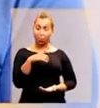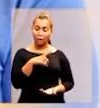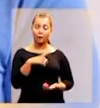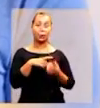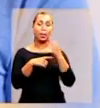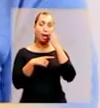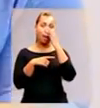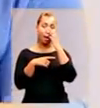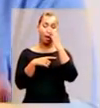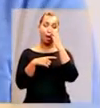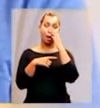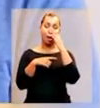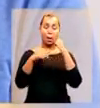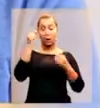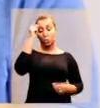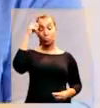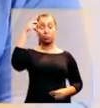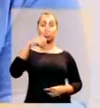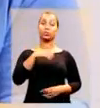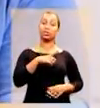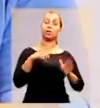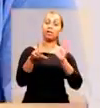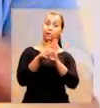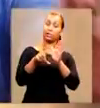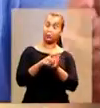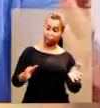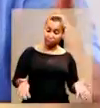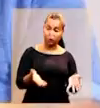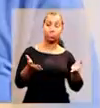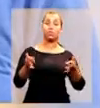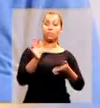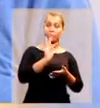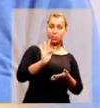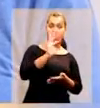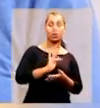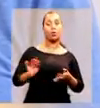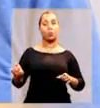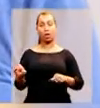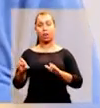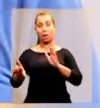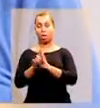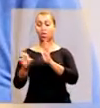Existe, nessa questão da gestão da cultura, existem as leis de incentivos federais, as leis